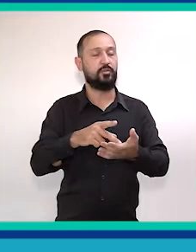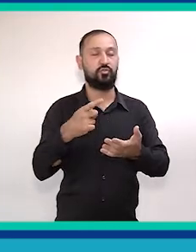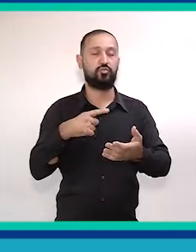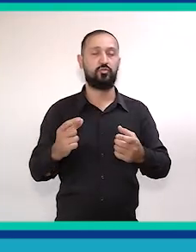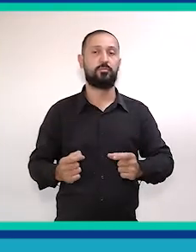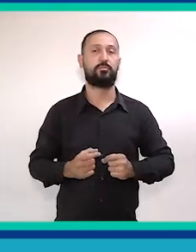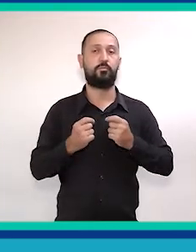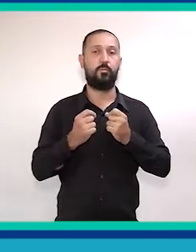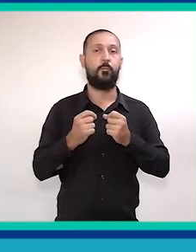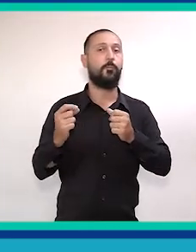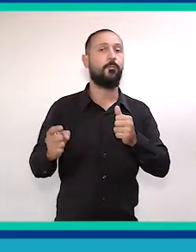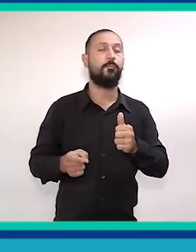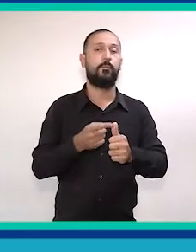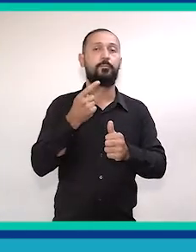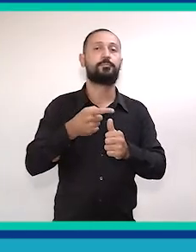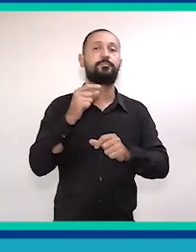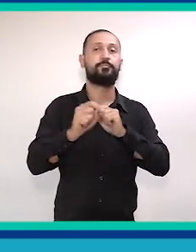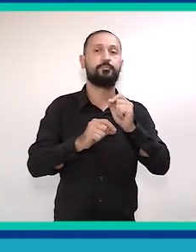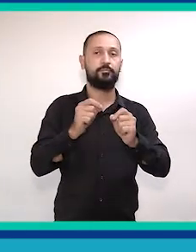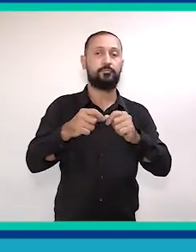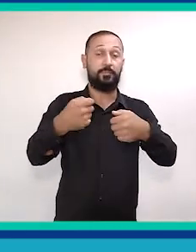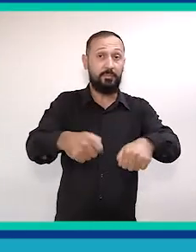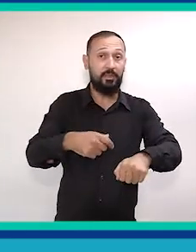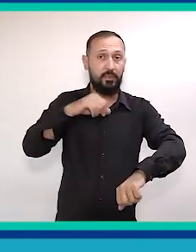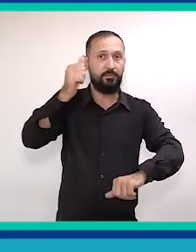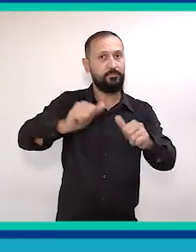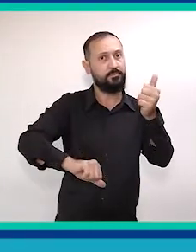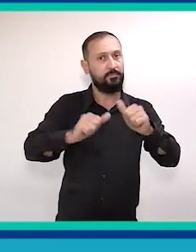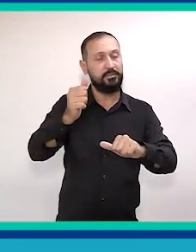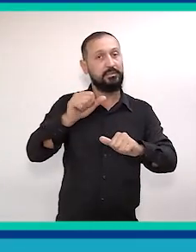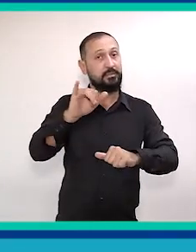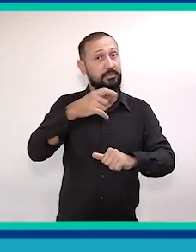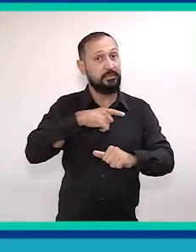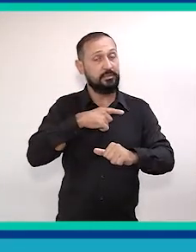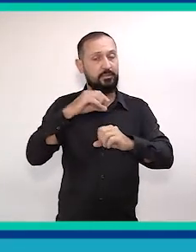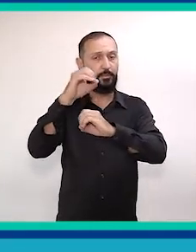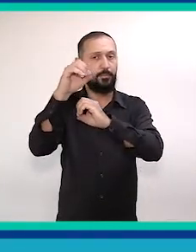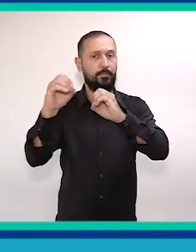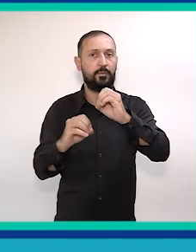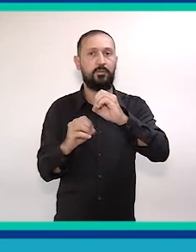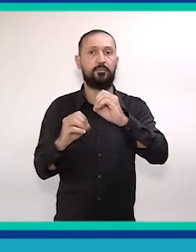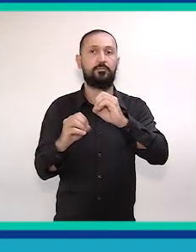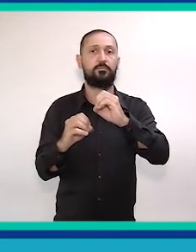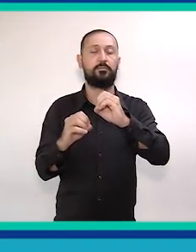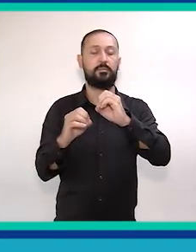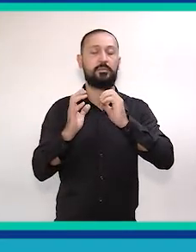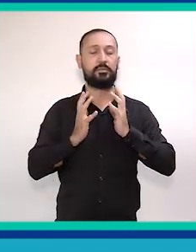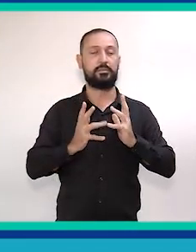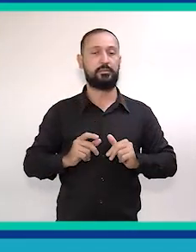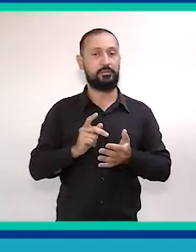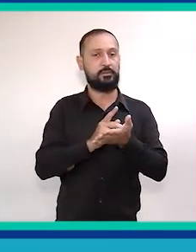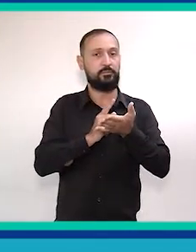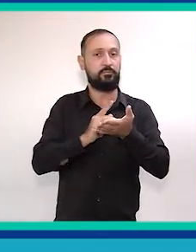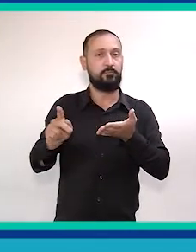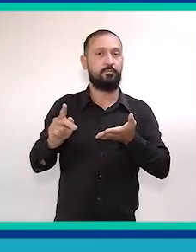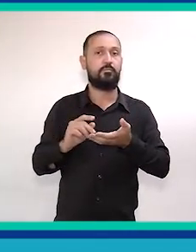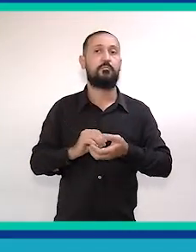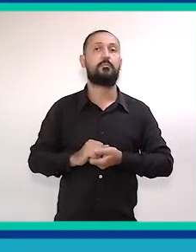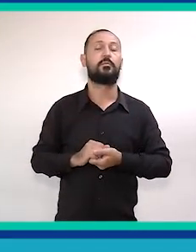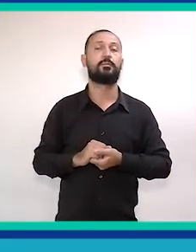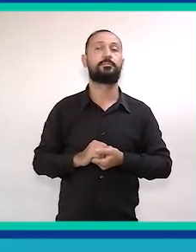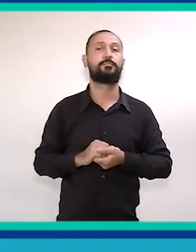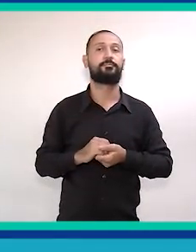uma atividade cancerígena. O primeiro ponto importante que a gente precisa avaliar é se a nossa molécula purificada, se a